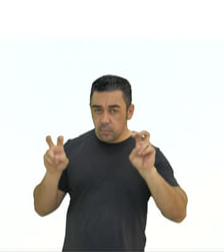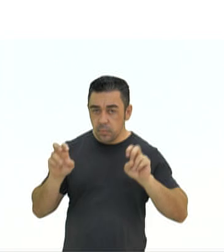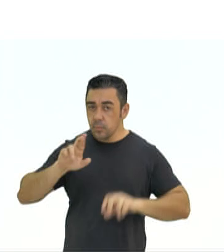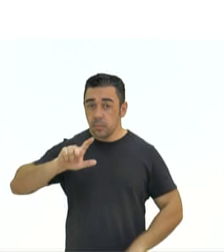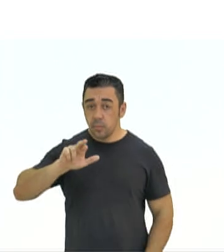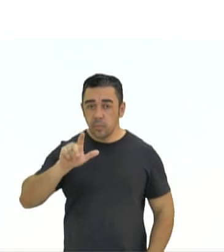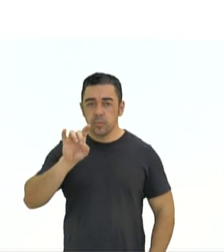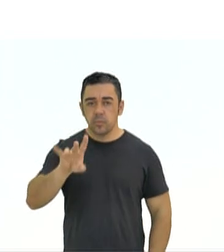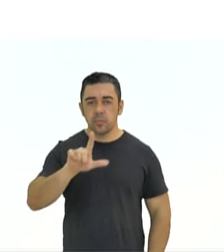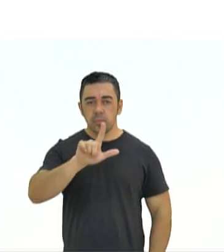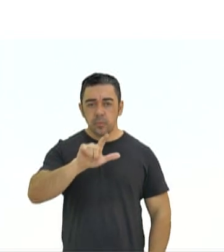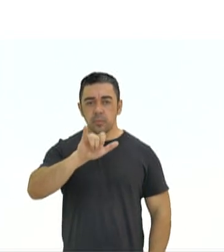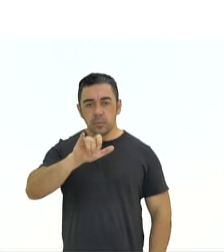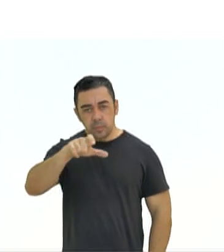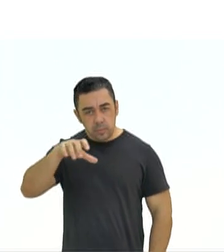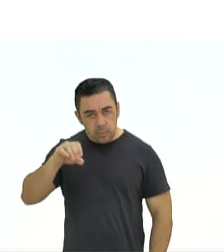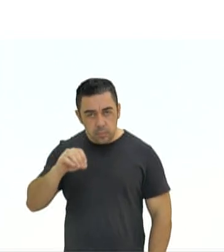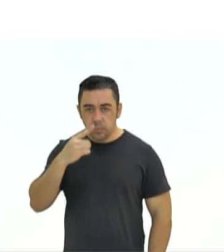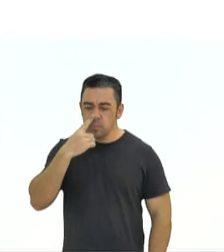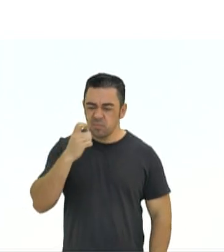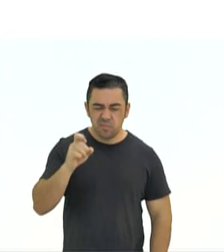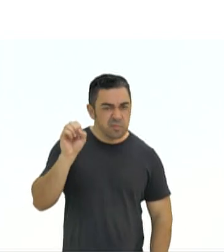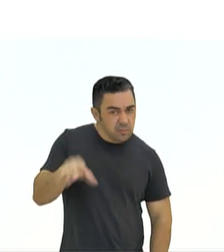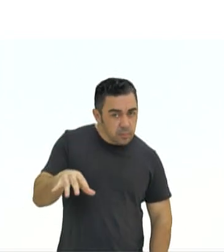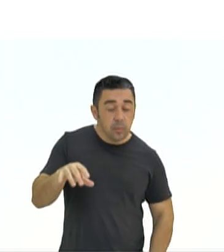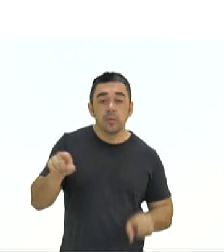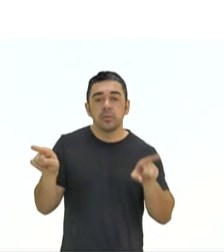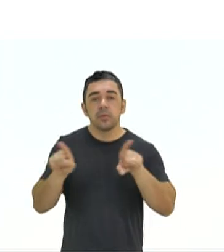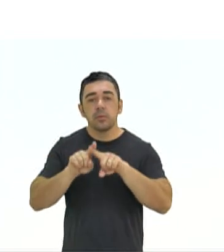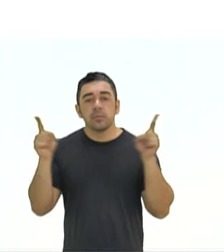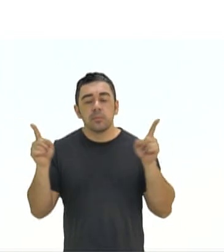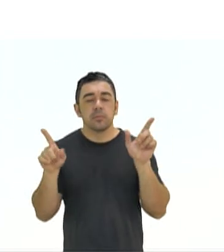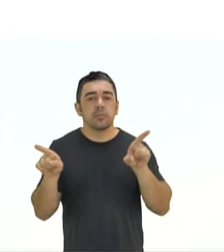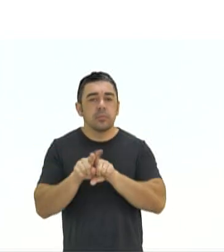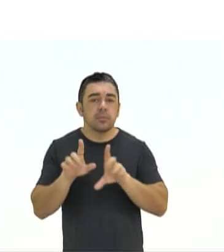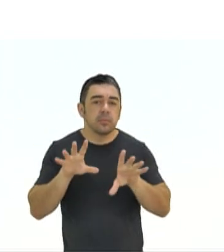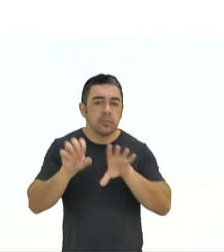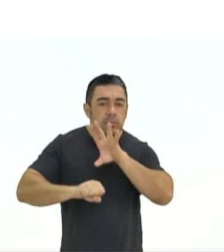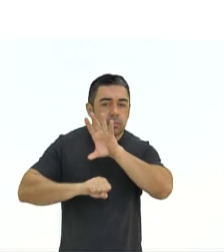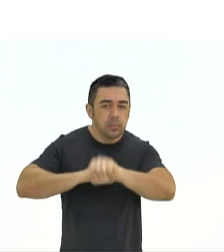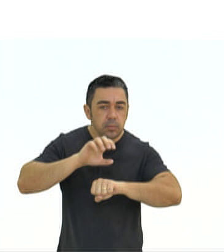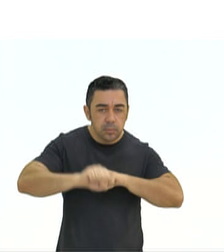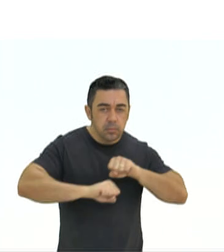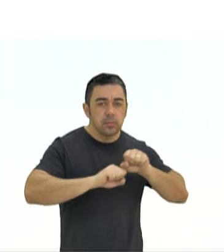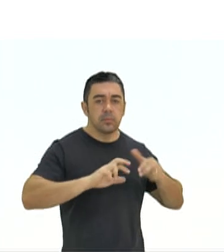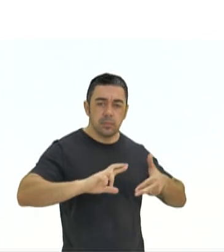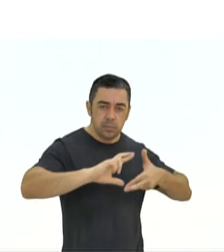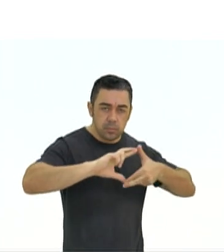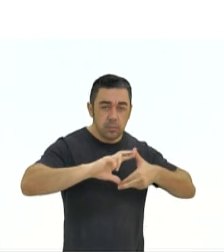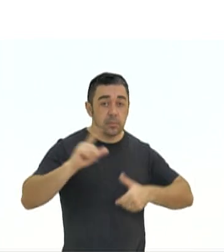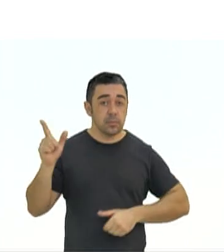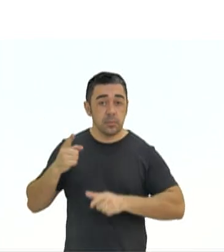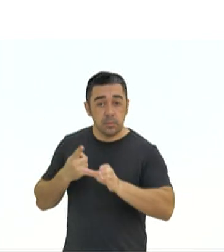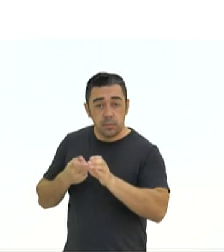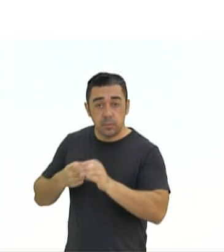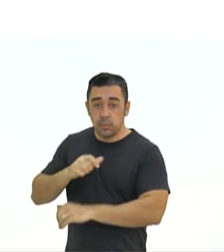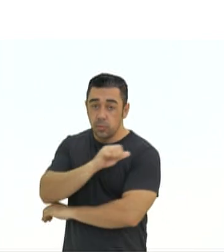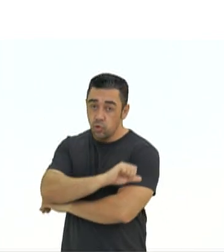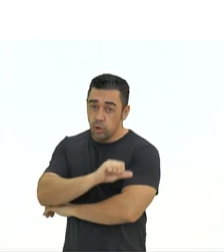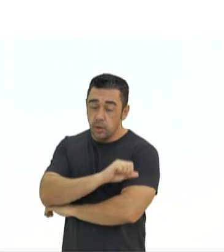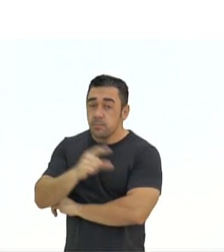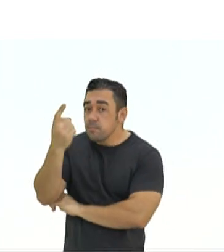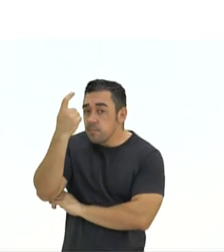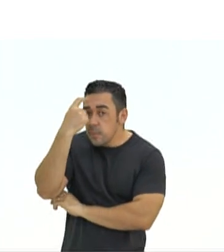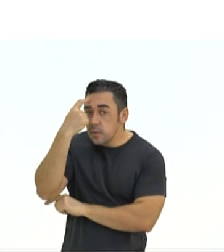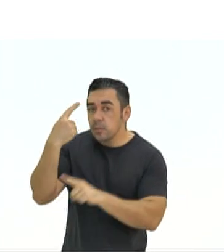o lixo, mas sim todo o espectro ligado à coleta e descarte do lixo na cidade do Rio de Janeiro e pensem por que